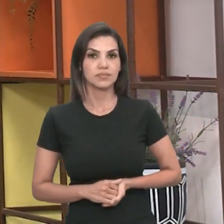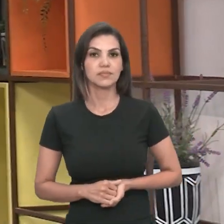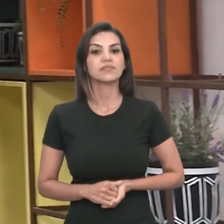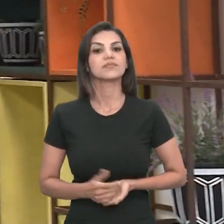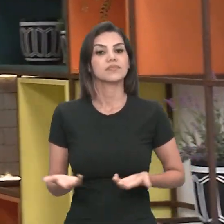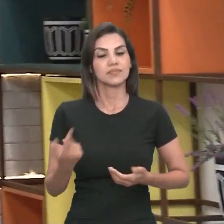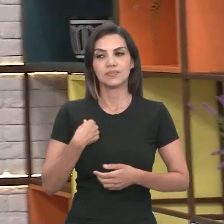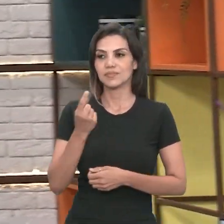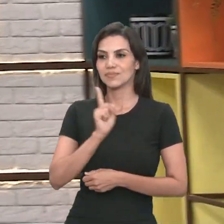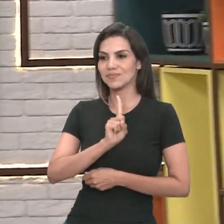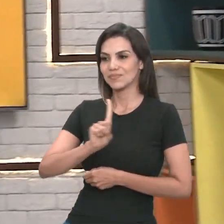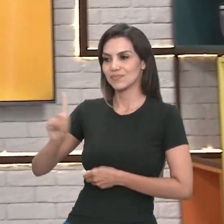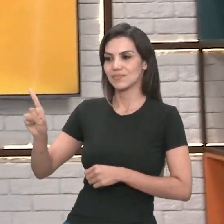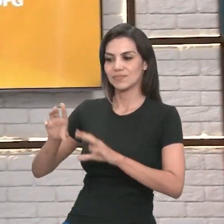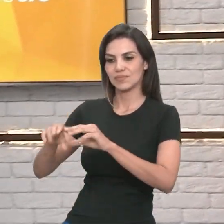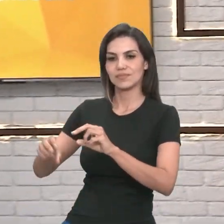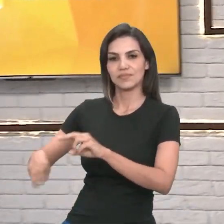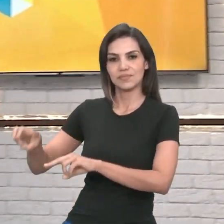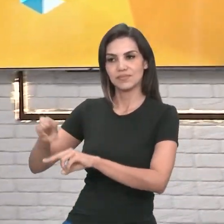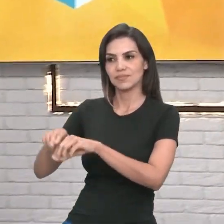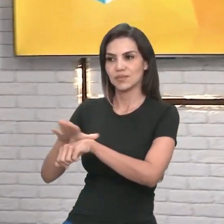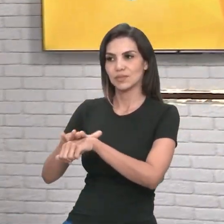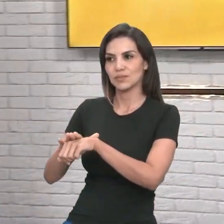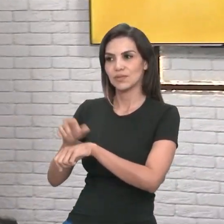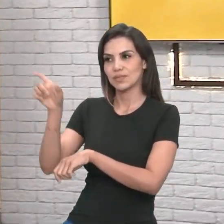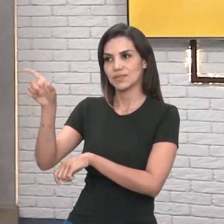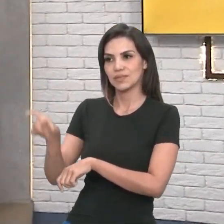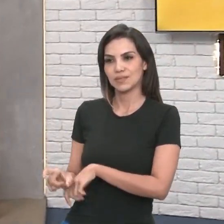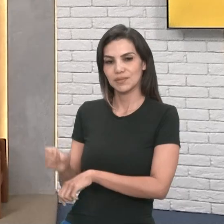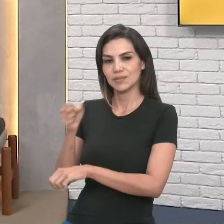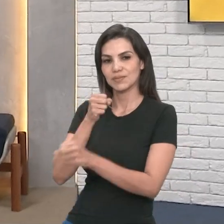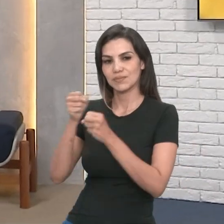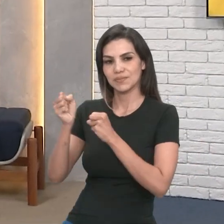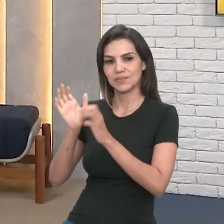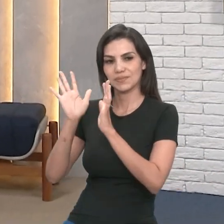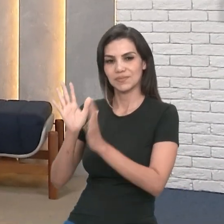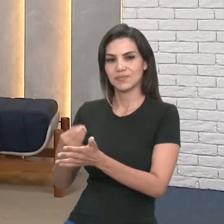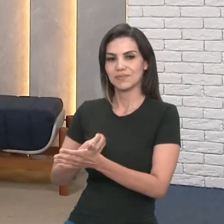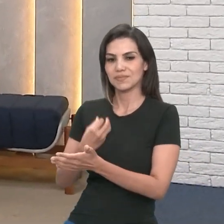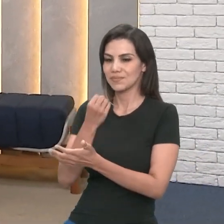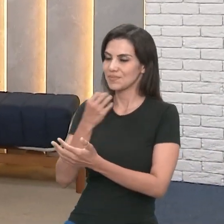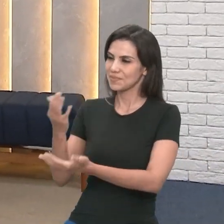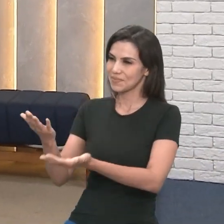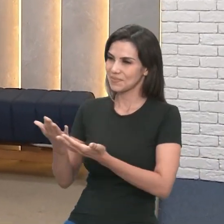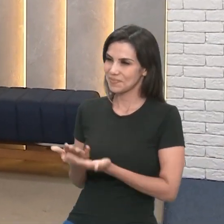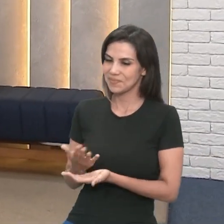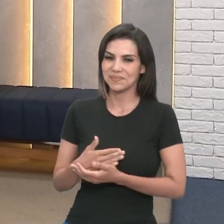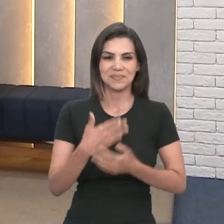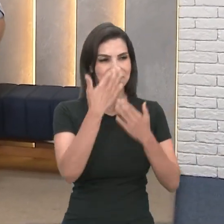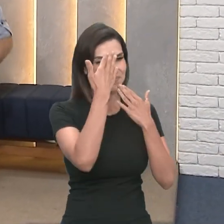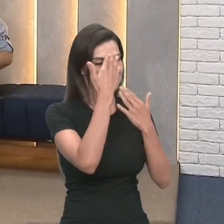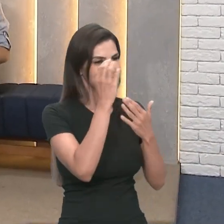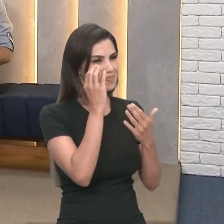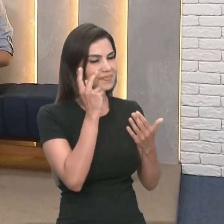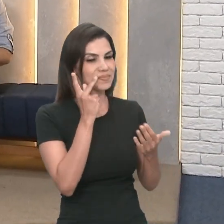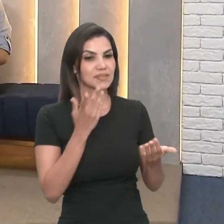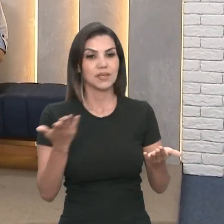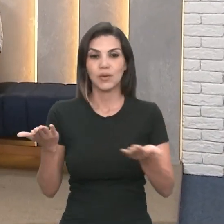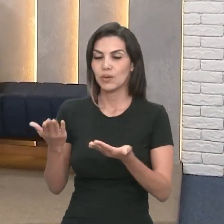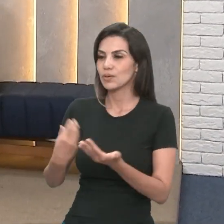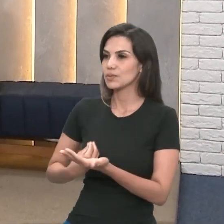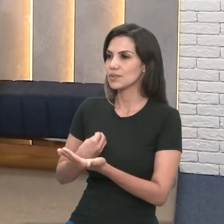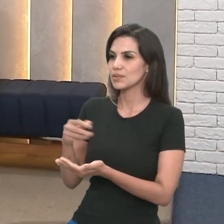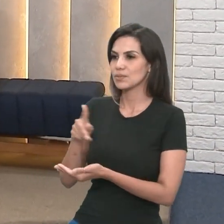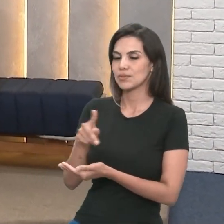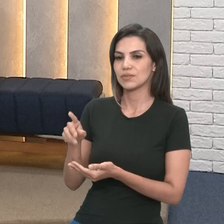já vou caminhando aqui para o nosso sofá para conversar com o nosso entrevistado que já está aqui com a gente. Seja muito bem-vindo. Obrigado, Cássio. Com a gente aqui hoje o professor